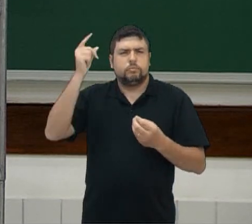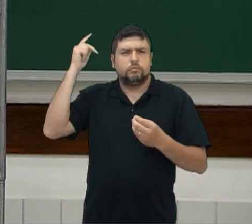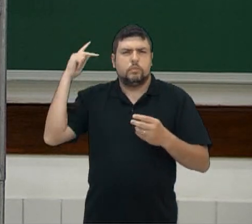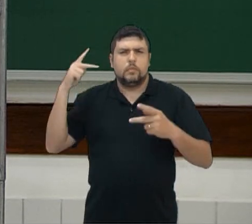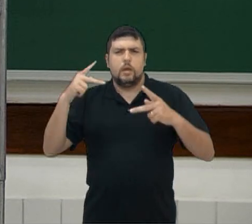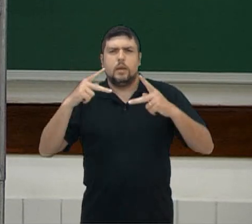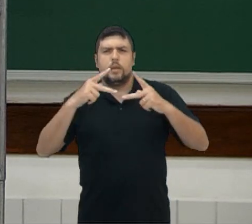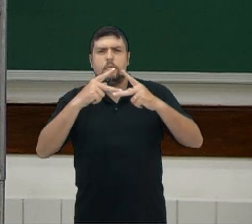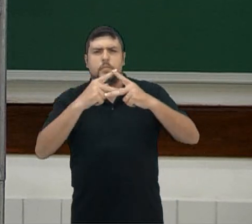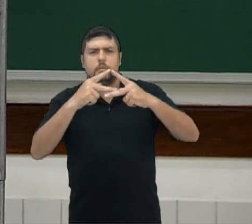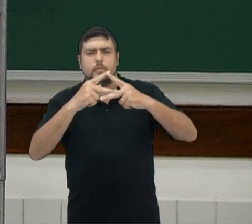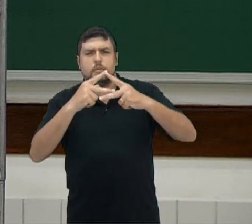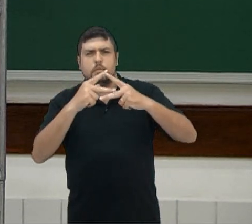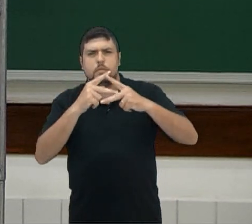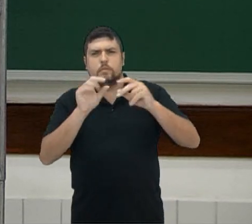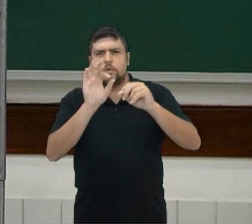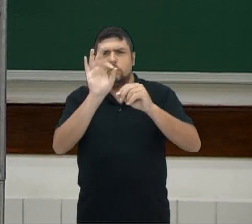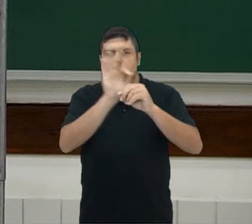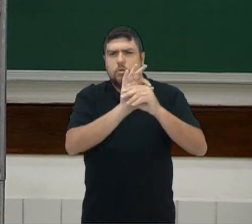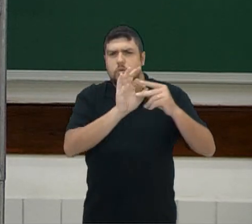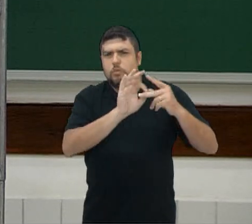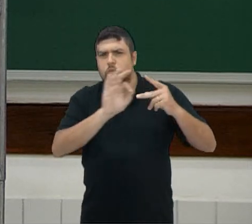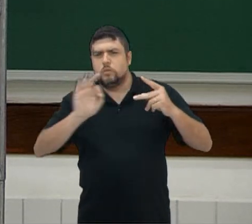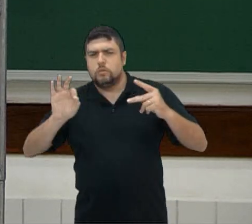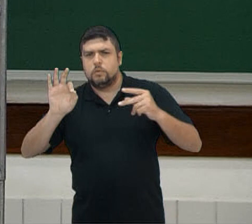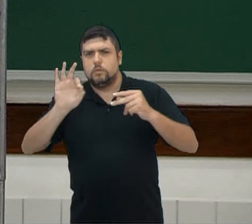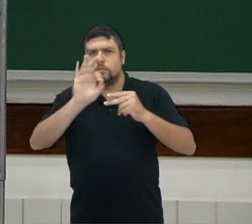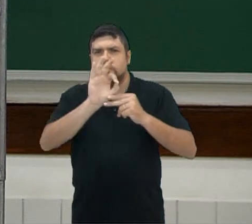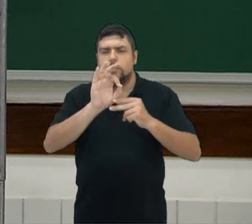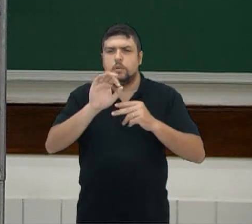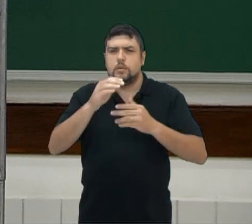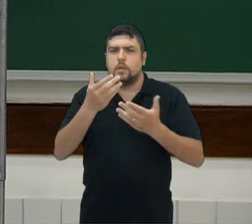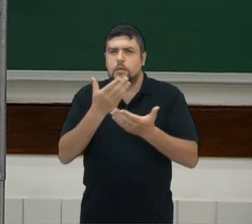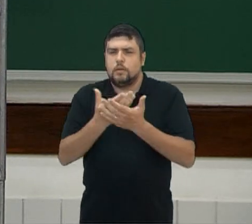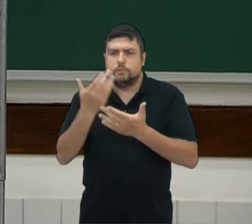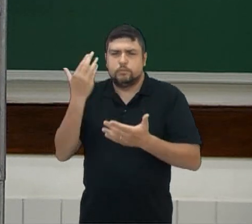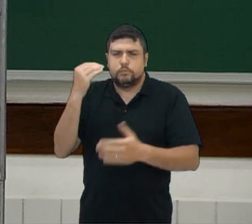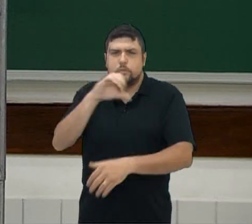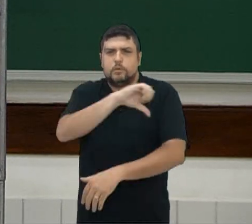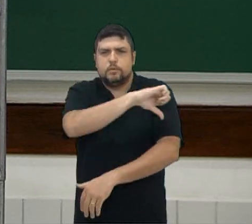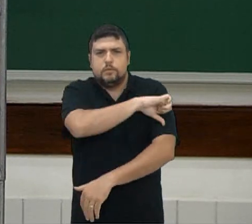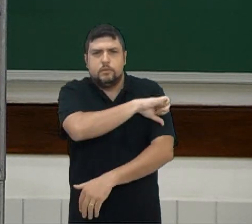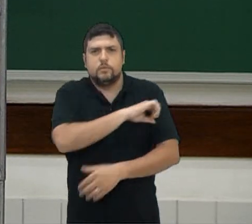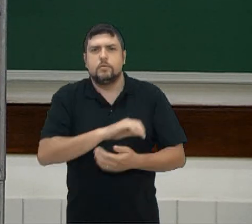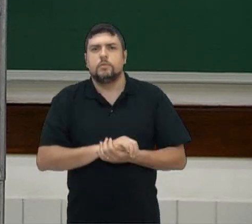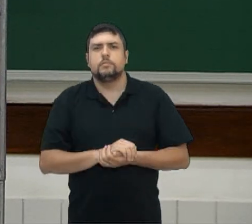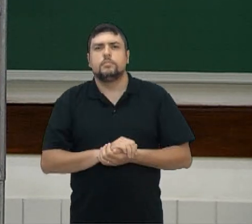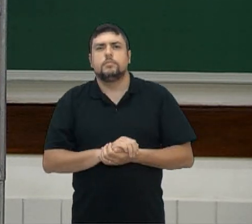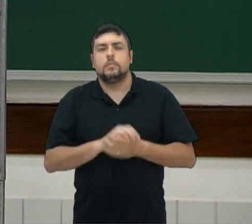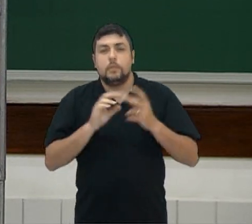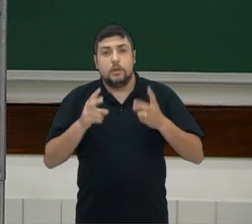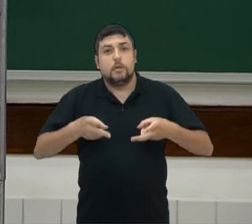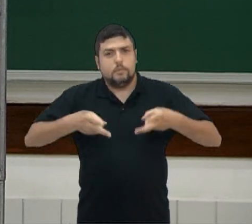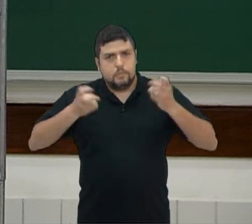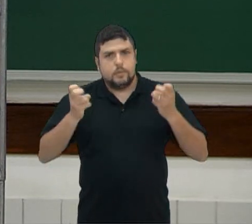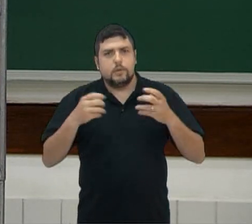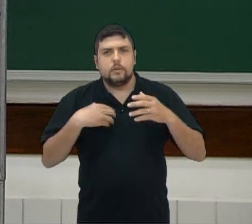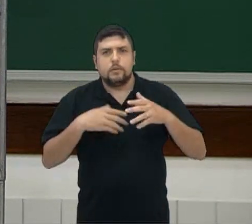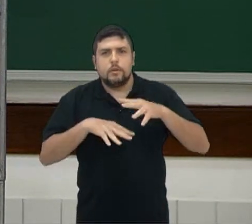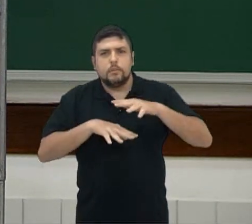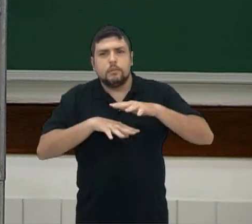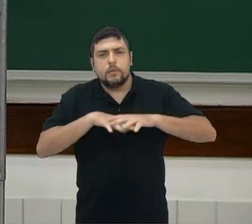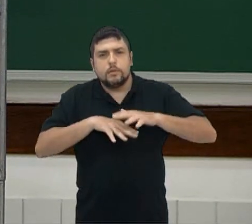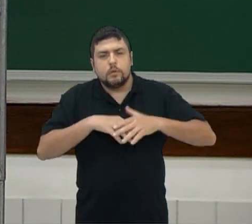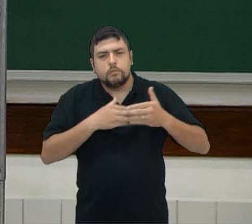viram com a professora Sueli, lá em aulas anteriores do 9º ano. Vejam como a matemática é um